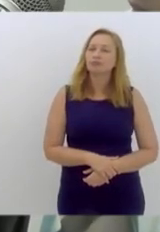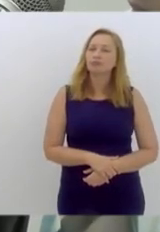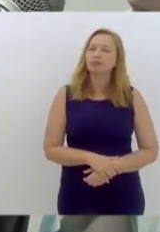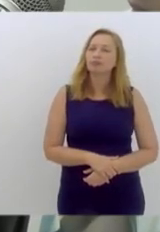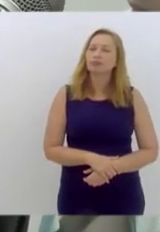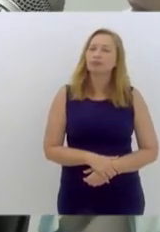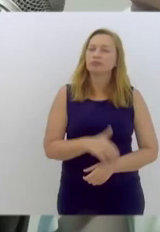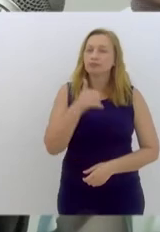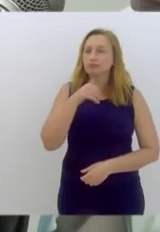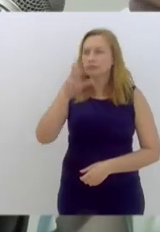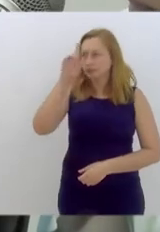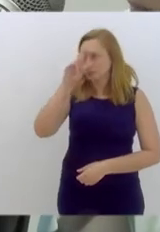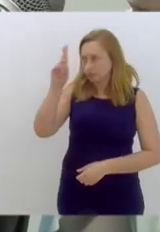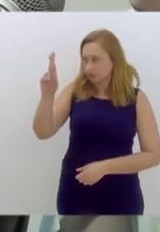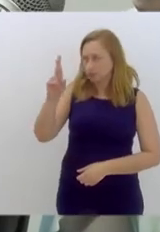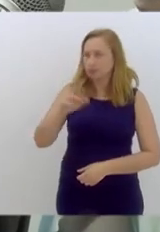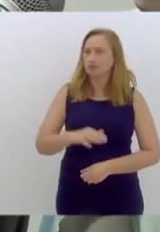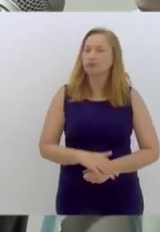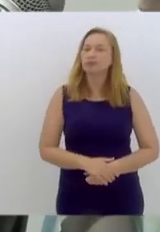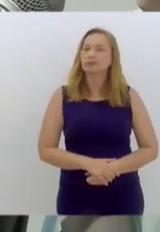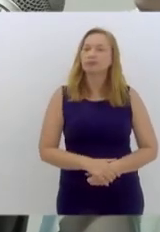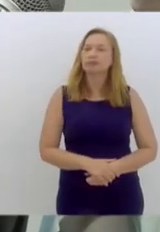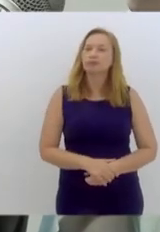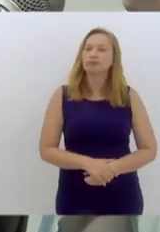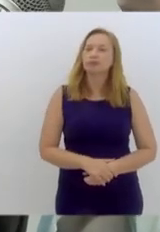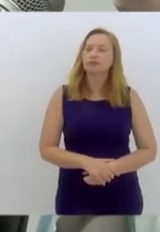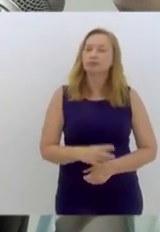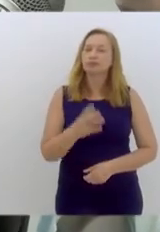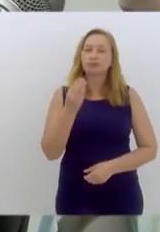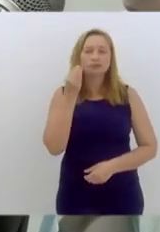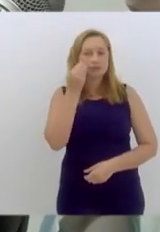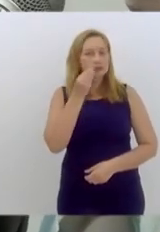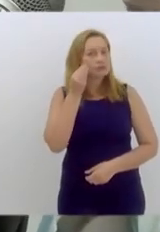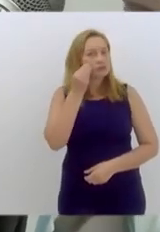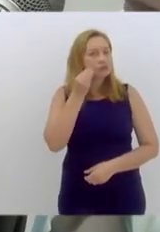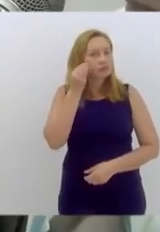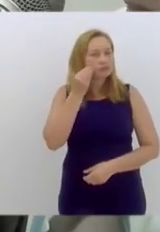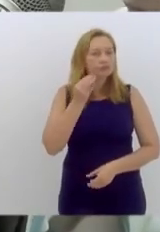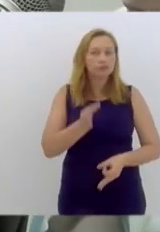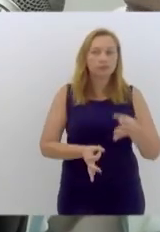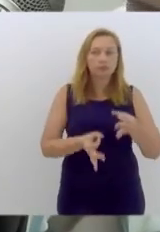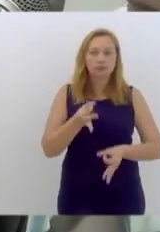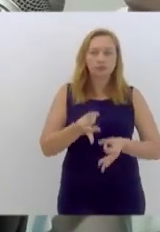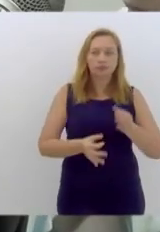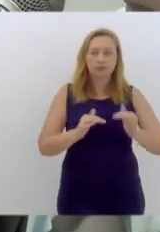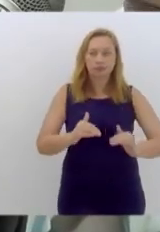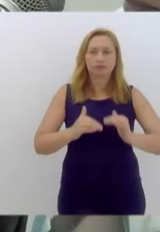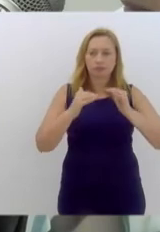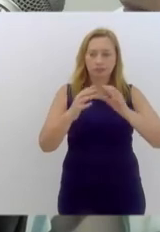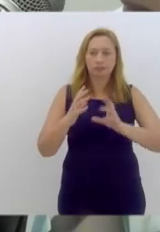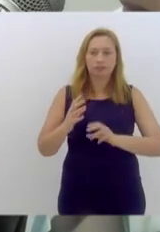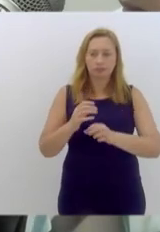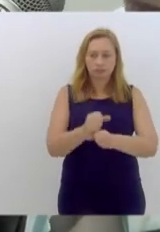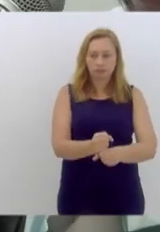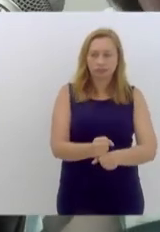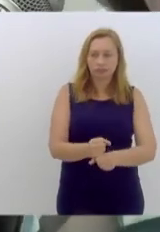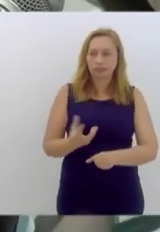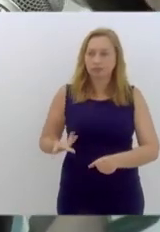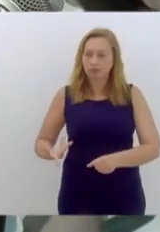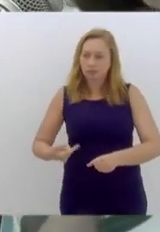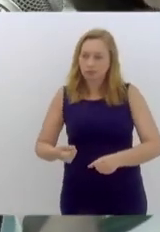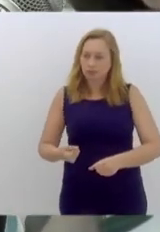a senhora, com a sua experiência no tribunal e da equipe do tribunal altamente